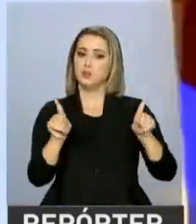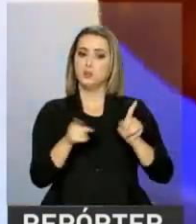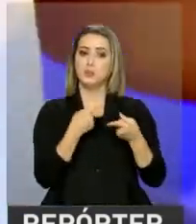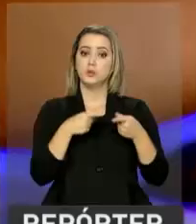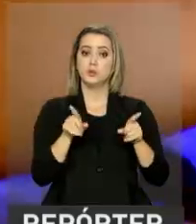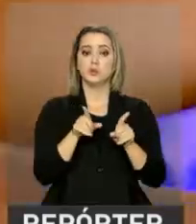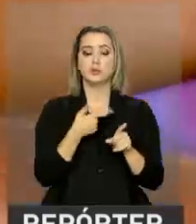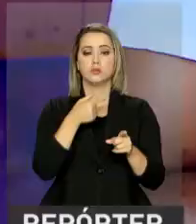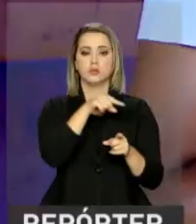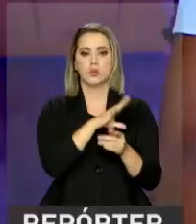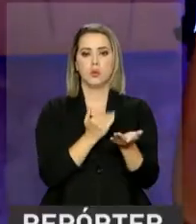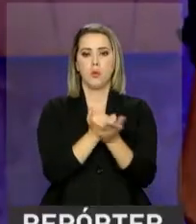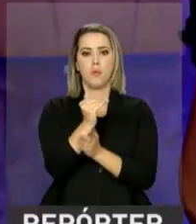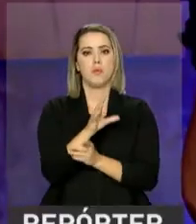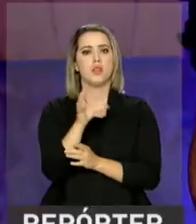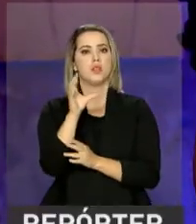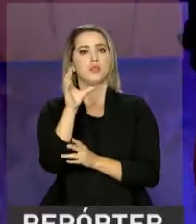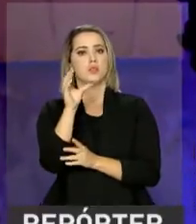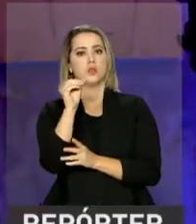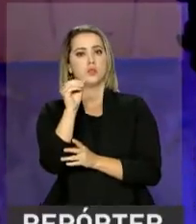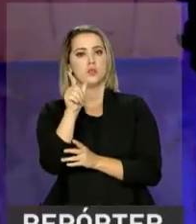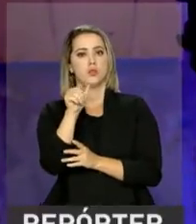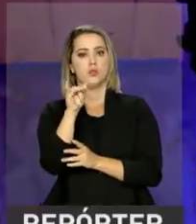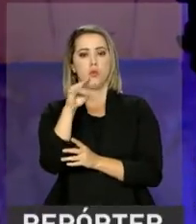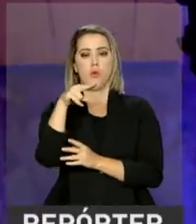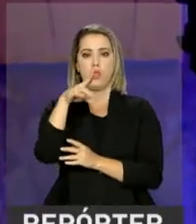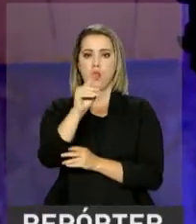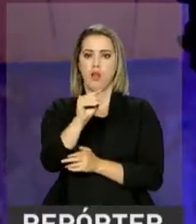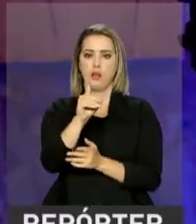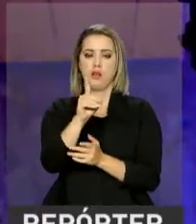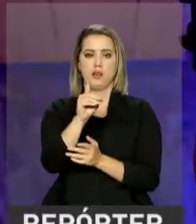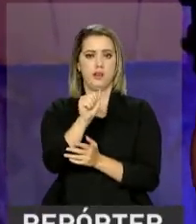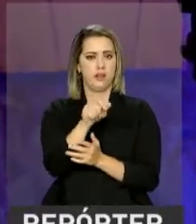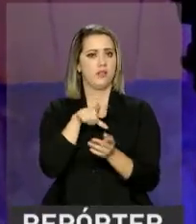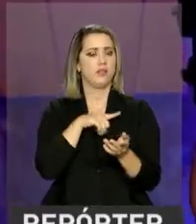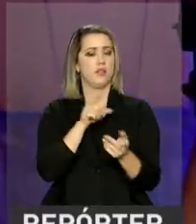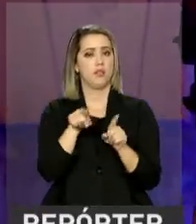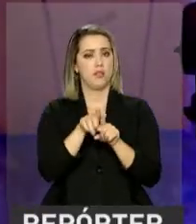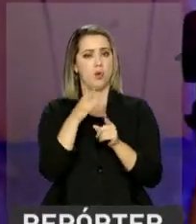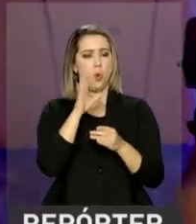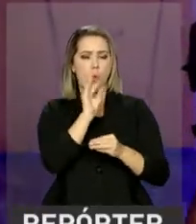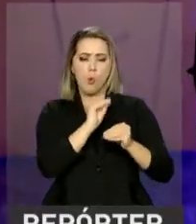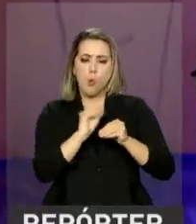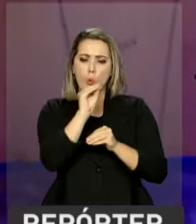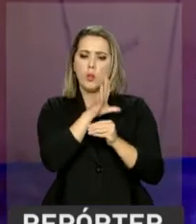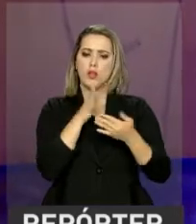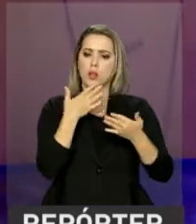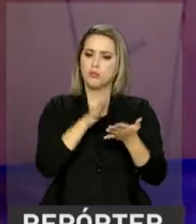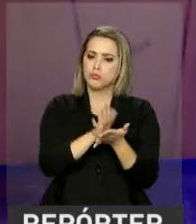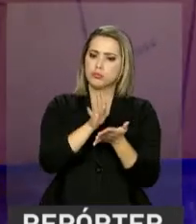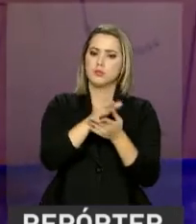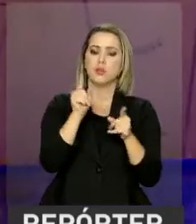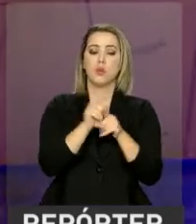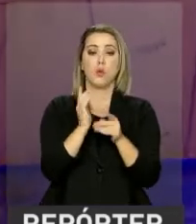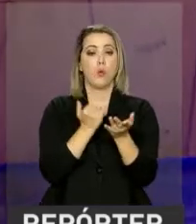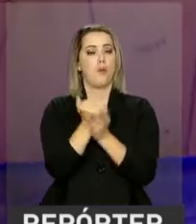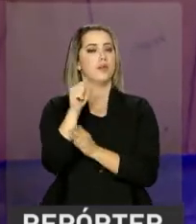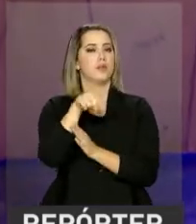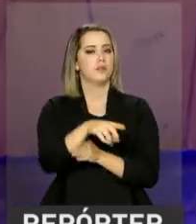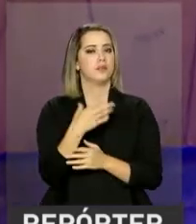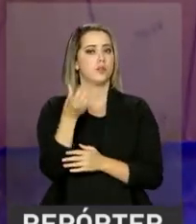Ainda criança, em Olinda, Irã observava o cuidado do avô com os instrumentos musicais. Aos 6 anos, começou a tocar